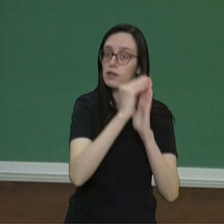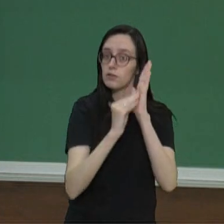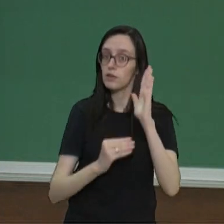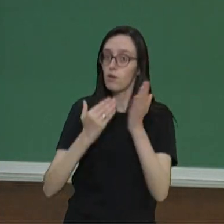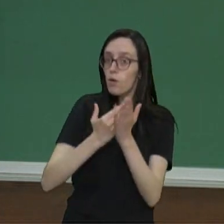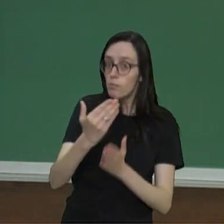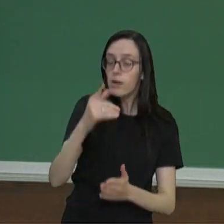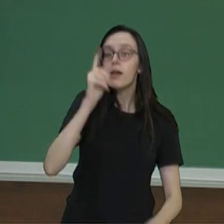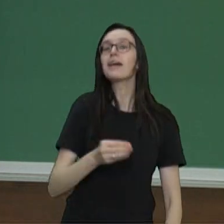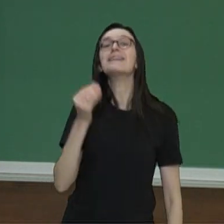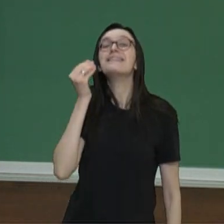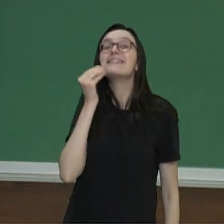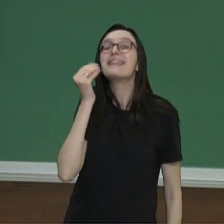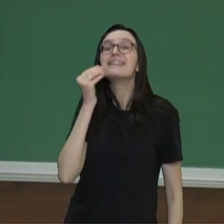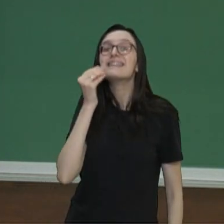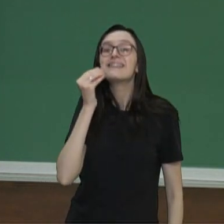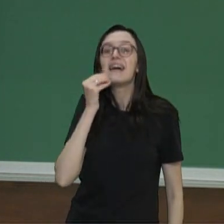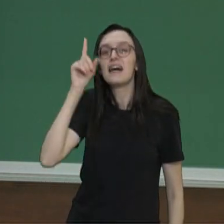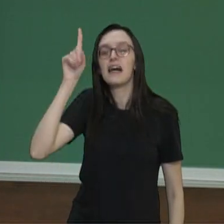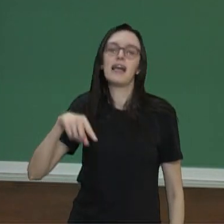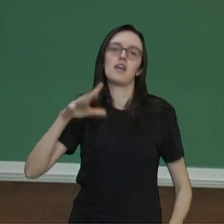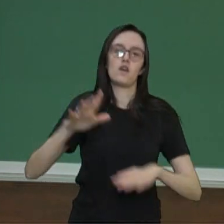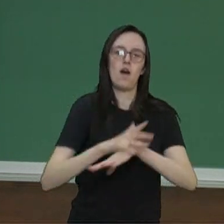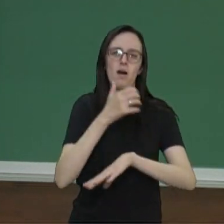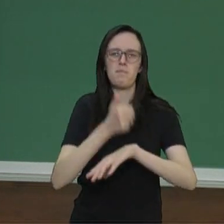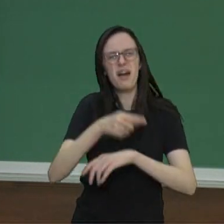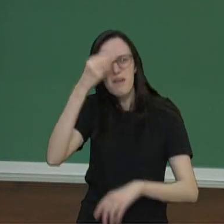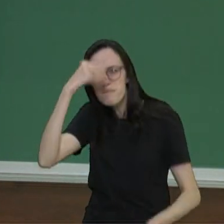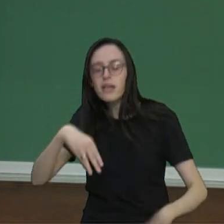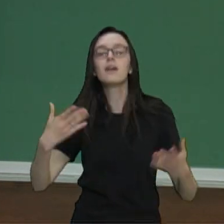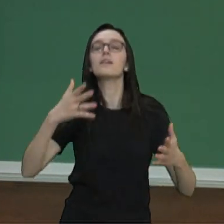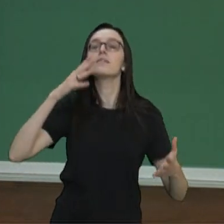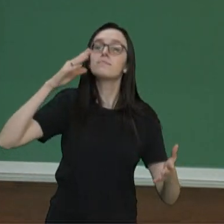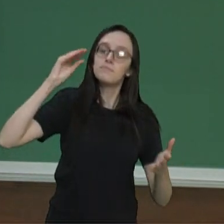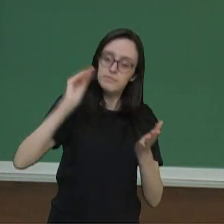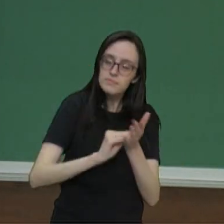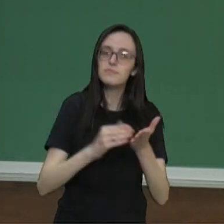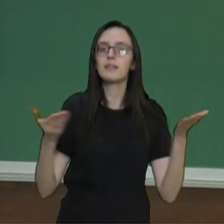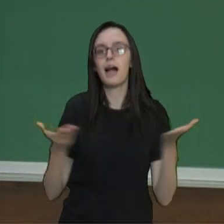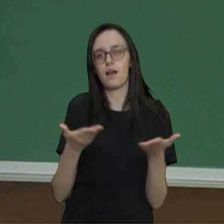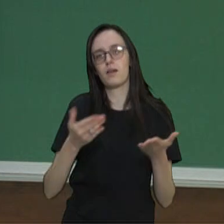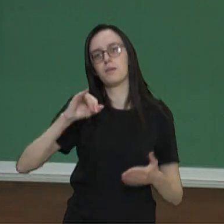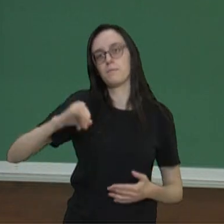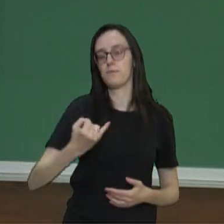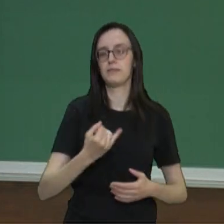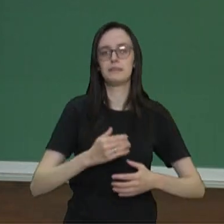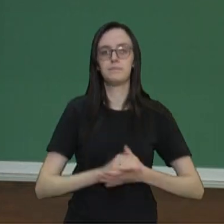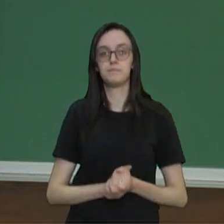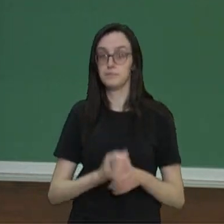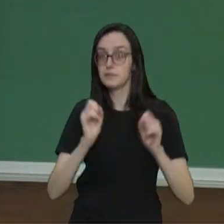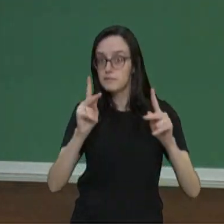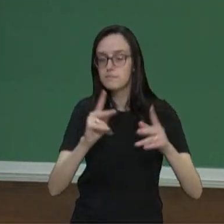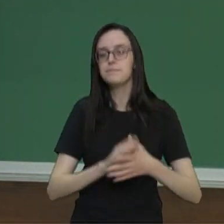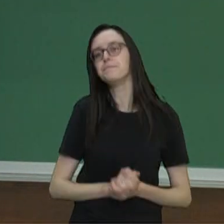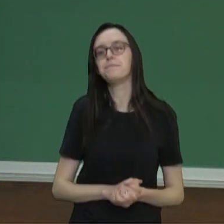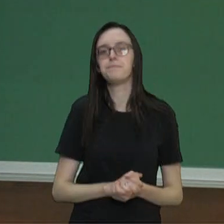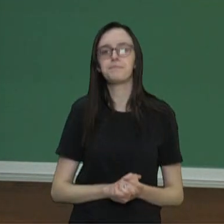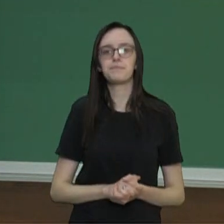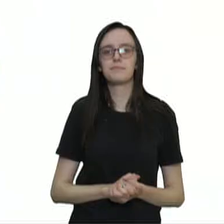começo. Tentativa de golpe. Ah, não anotou, ficou com preguiça? Anota isso aqui agora, então. Certo?